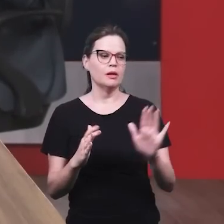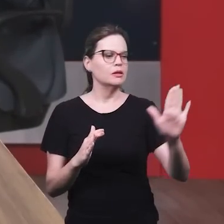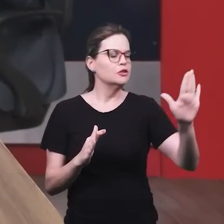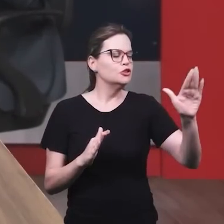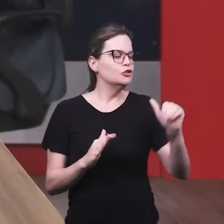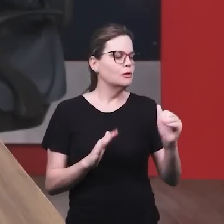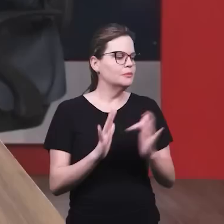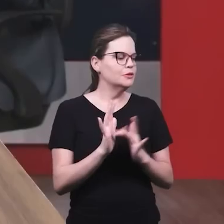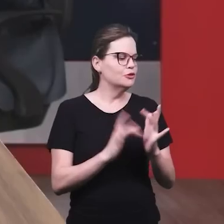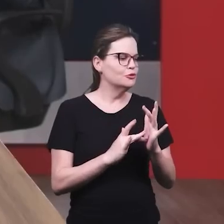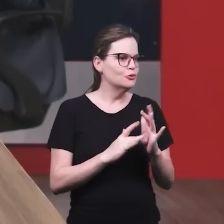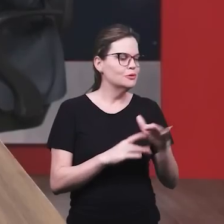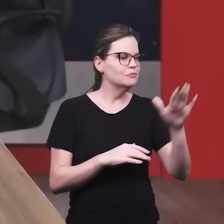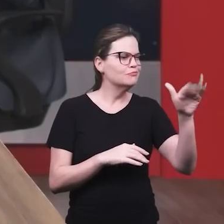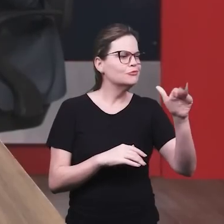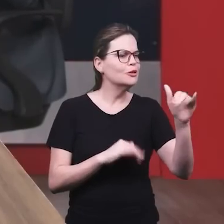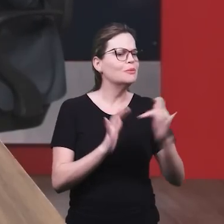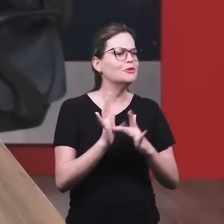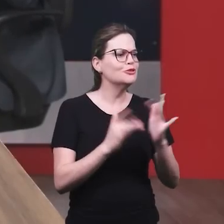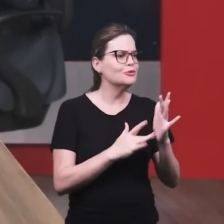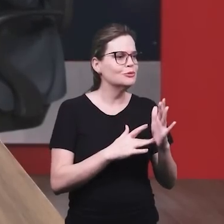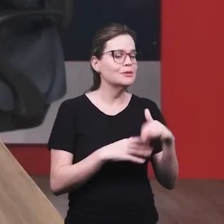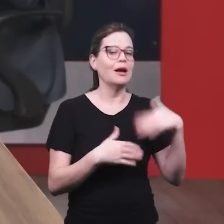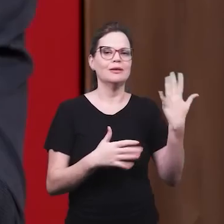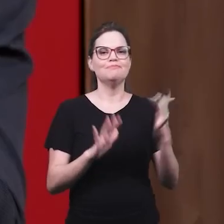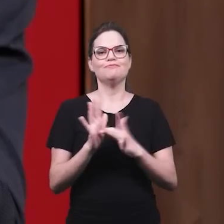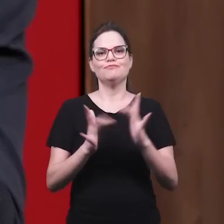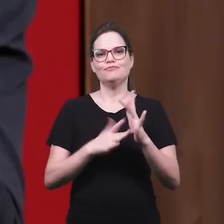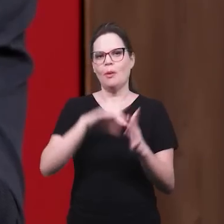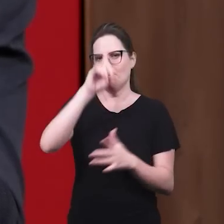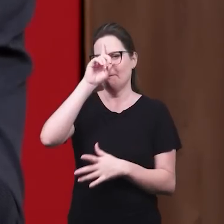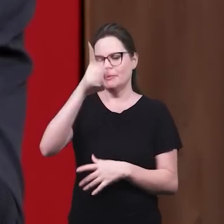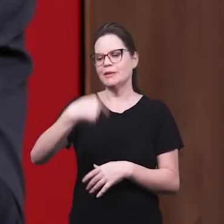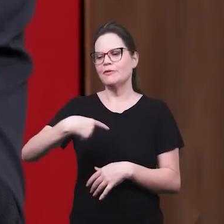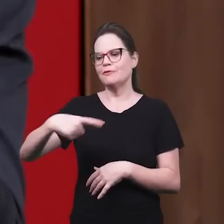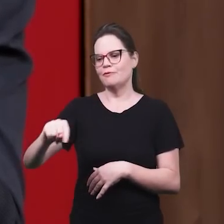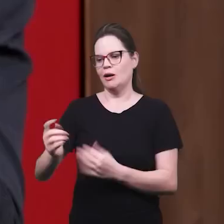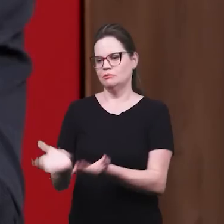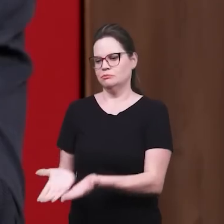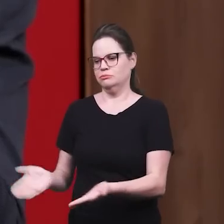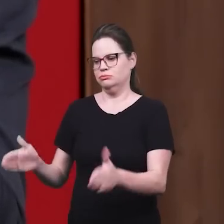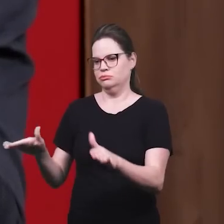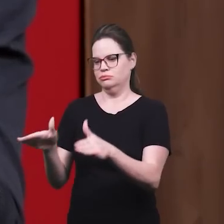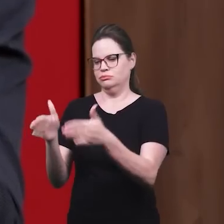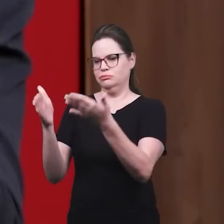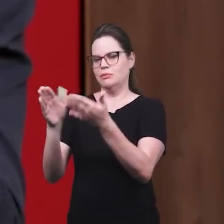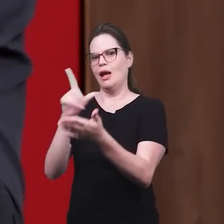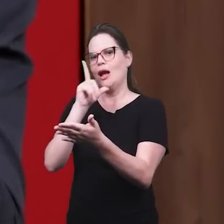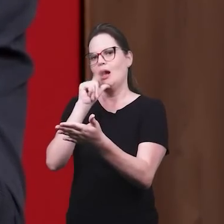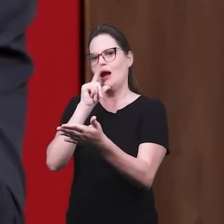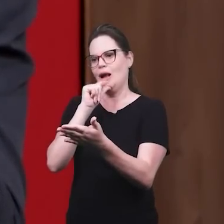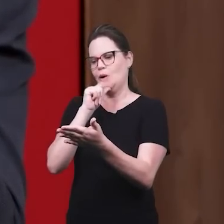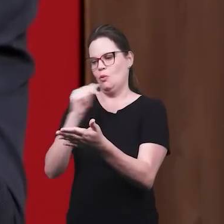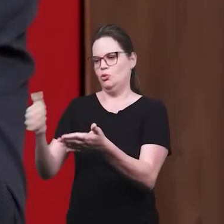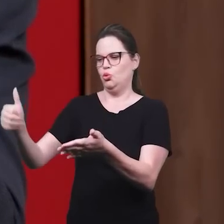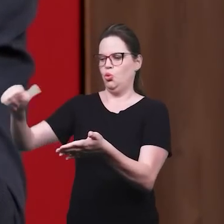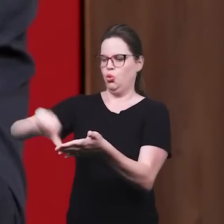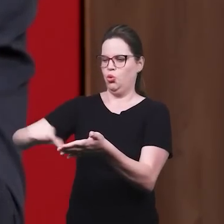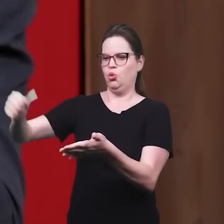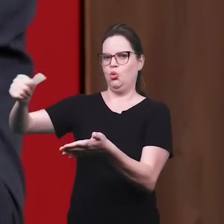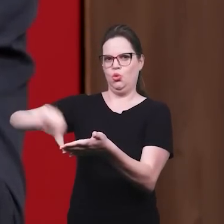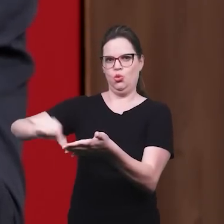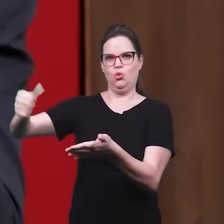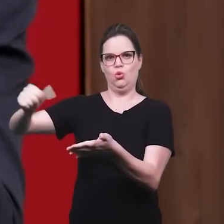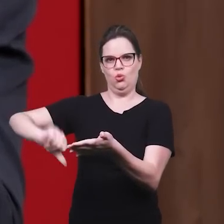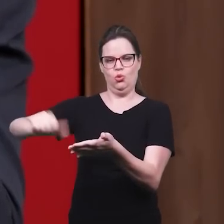que as talhas, eram 6 talhas, elas fossem enchidas de água, ele transforma a água em vinho. É